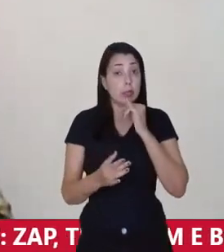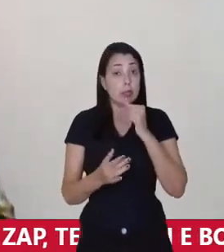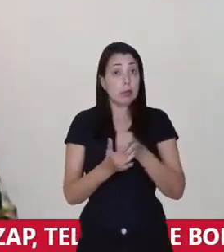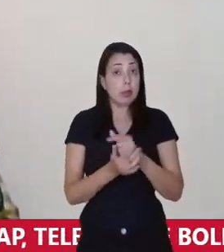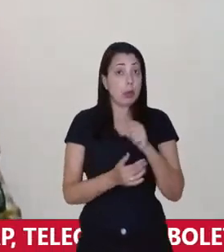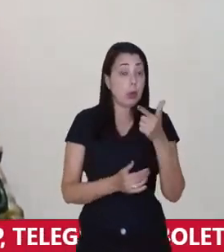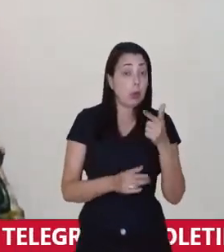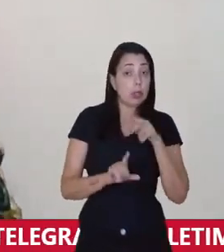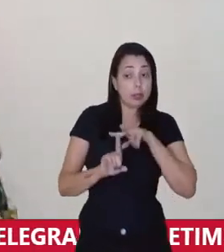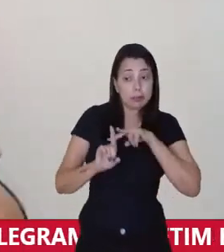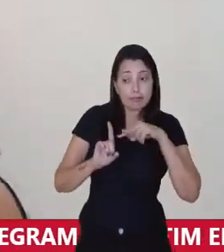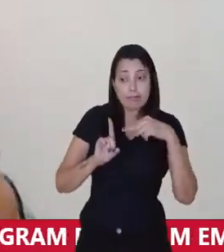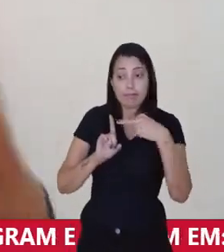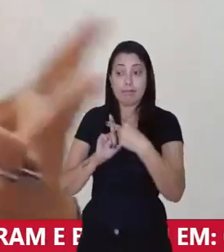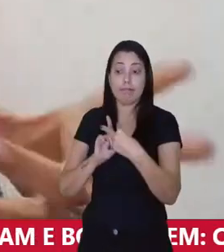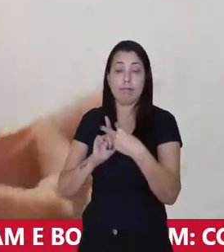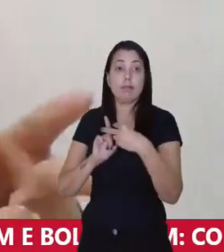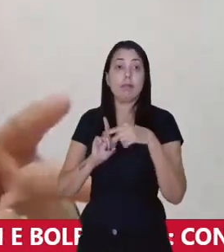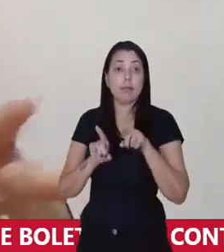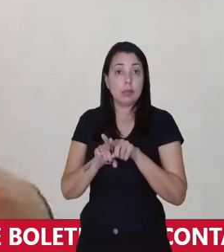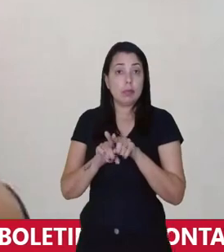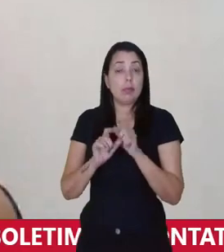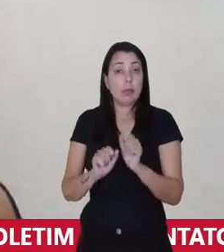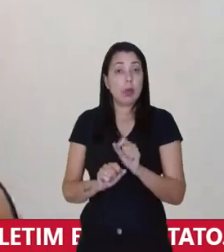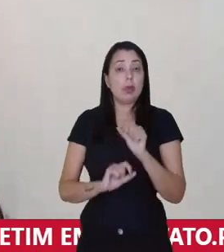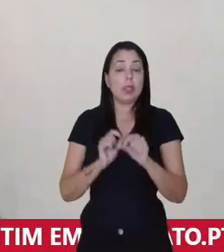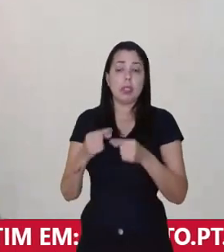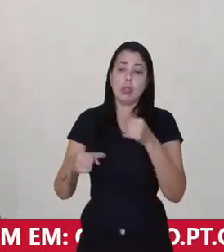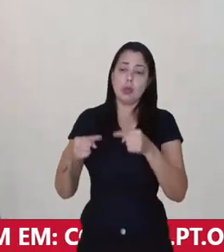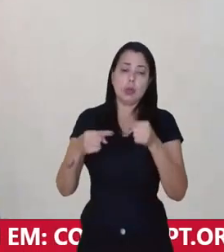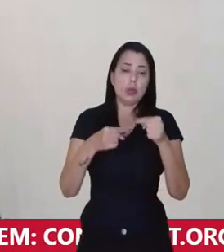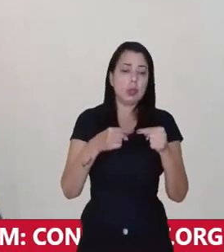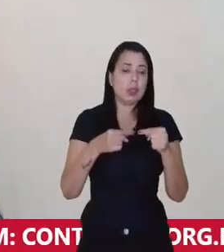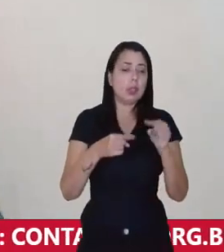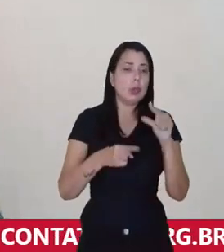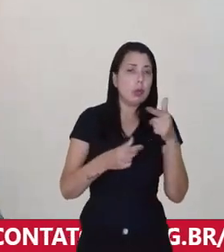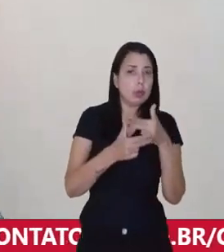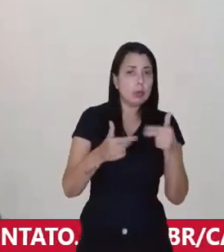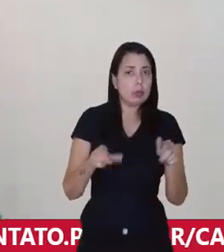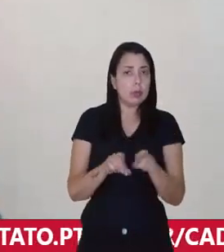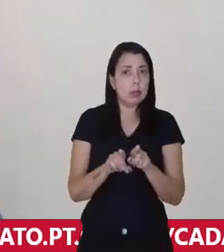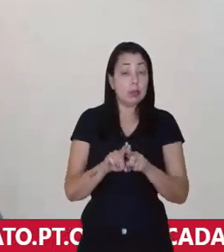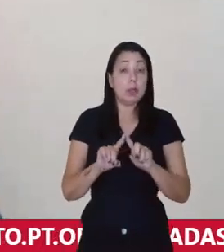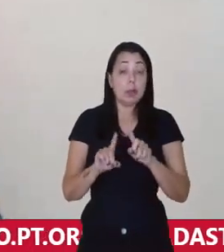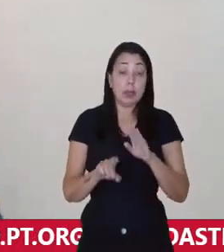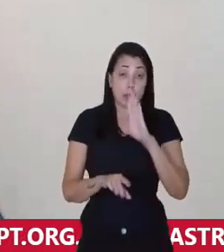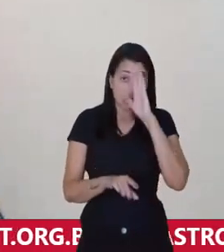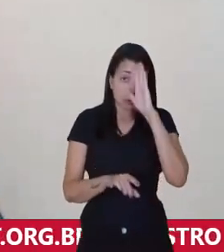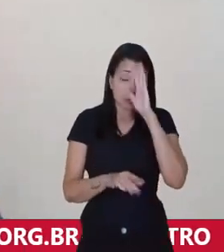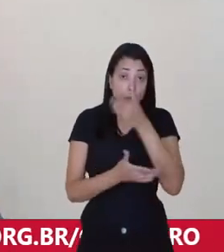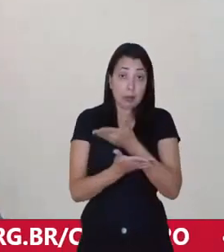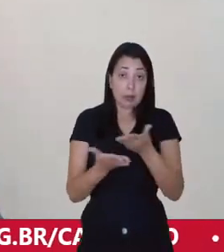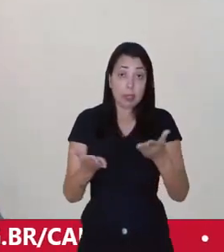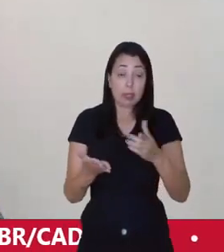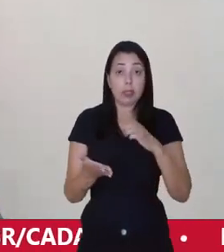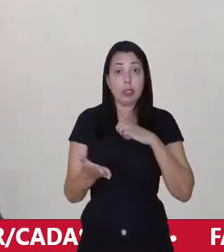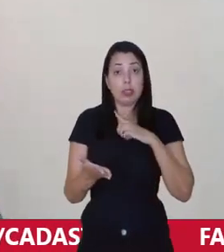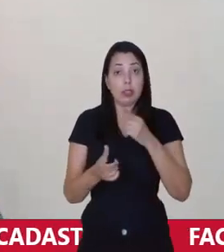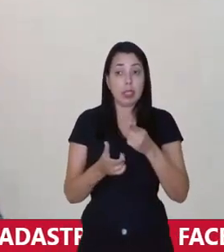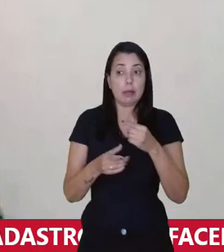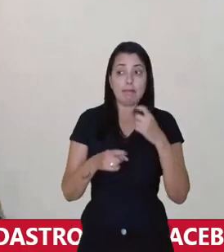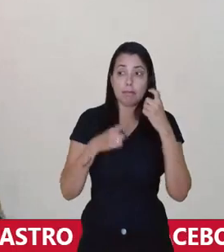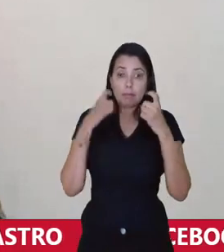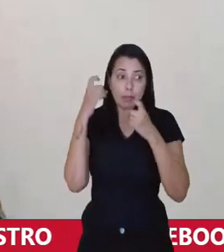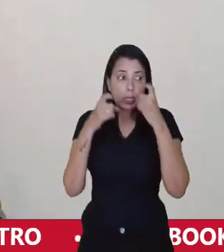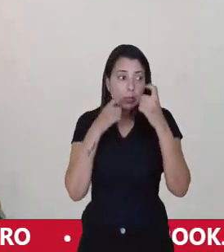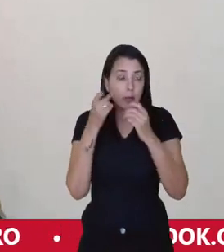outras perspectivas a partir daí que a gente pode discutir até em um outro momento. Mas, sobretudo, eu tinha aquele